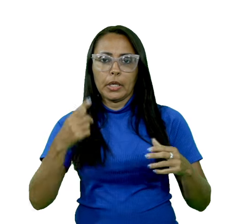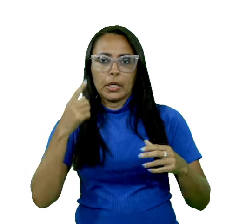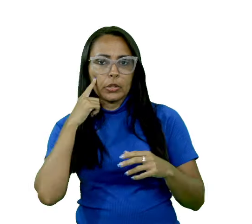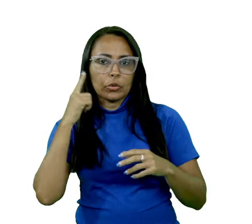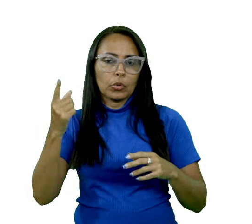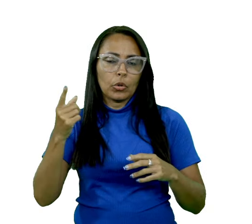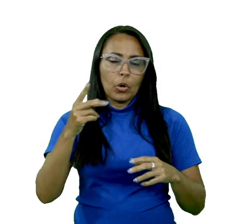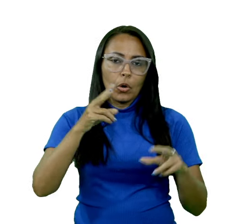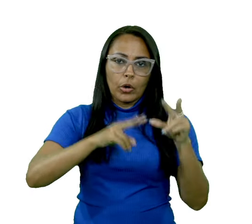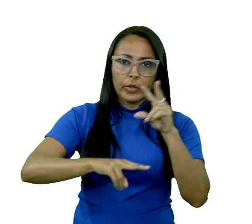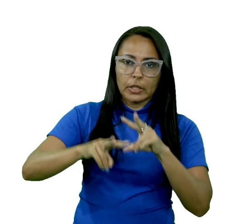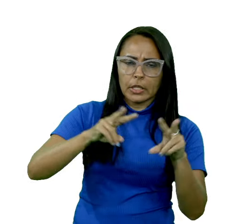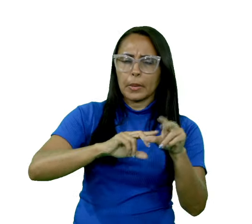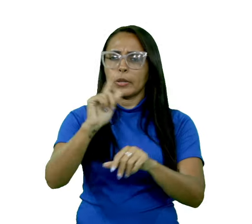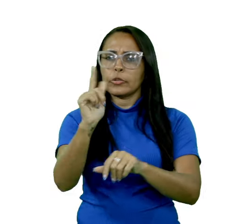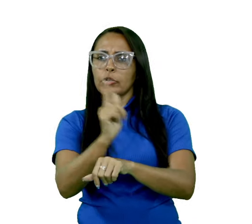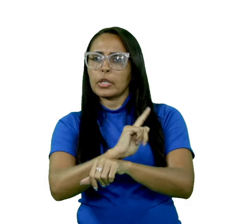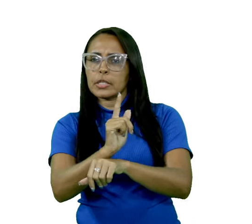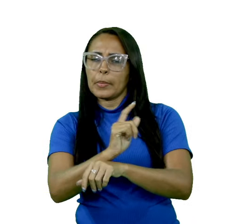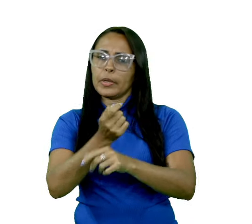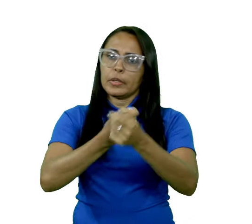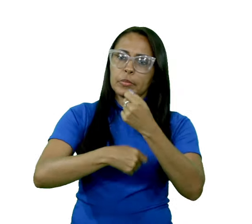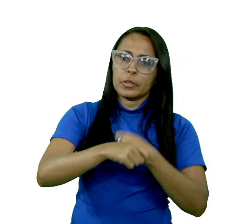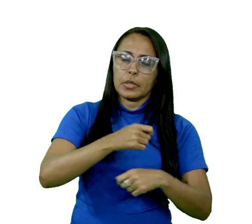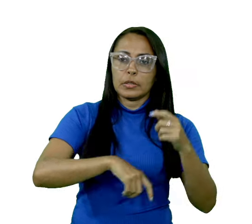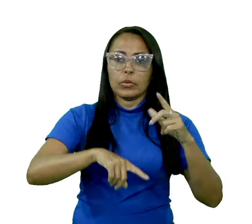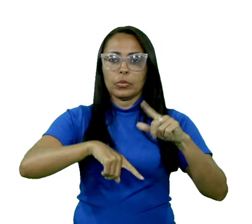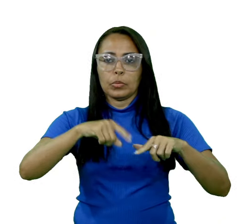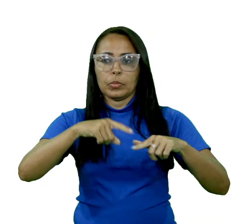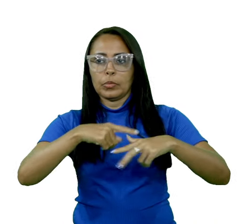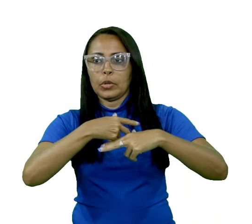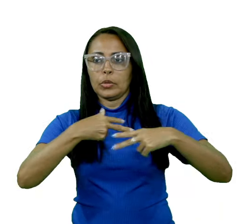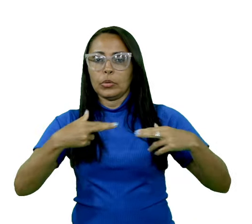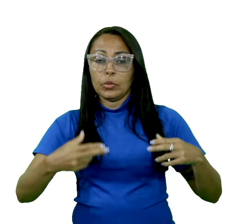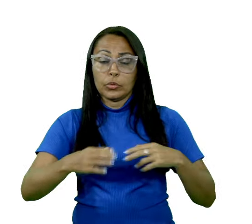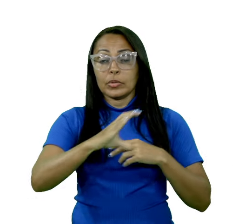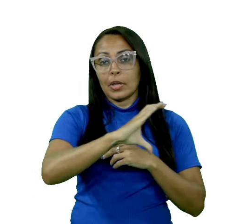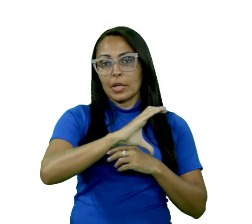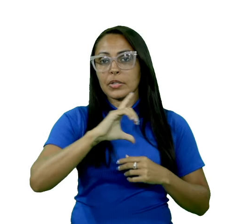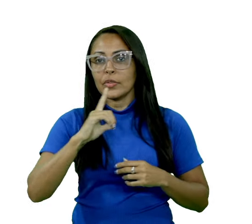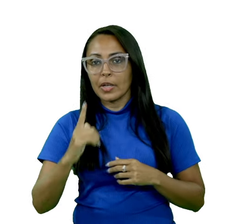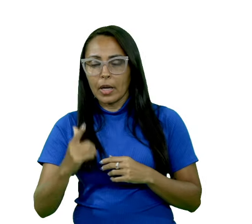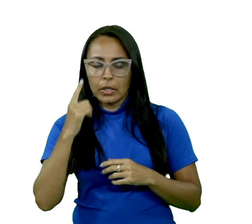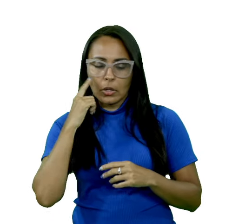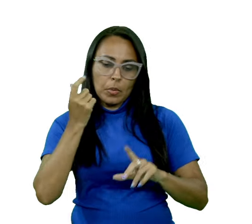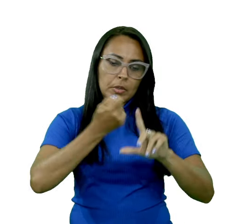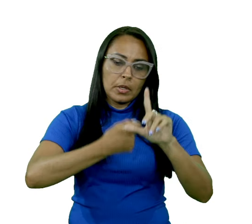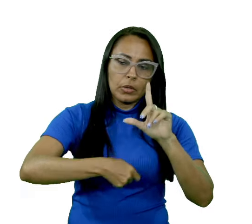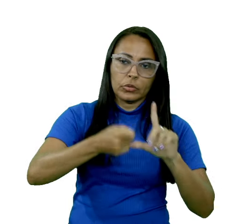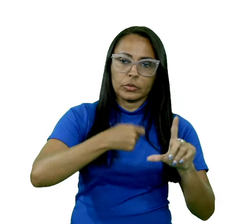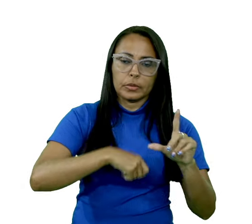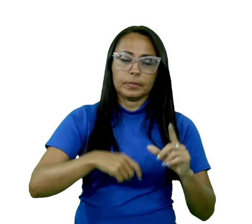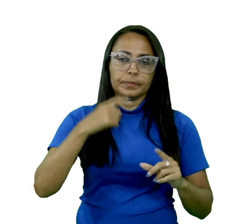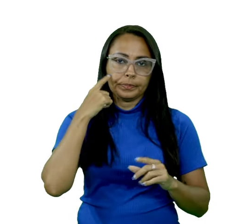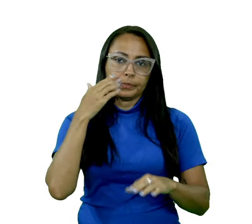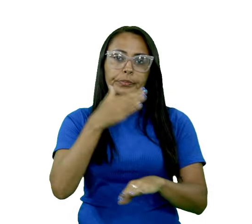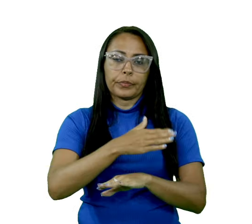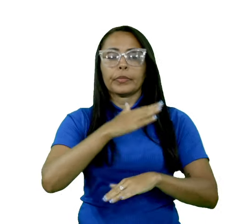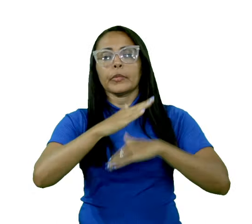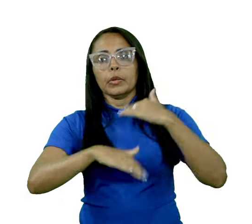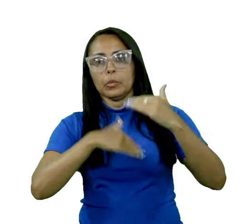veículo, gerenciamento de risco. Então, equipes que sejam qualificadas no âmbito da logística, e você faz parte desse